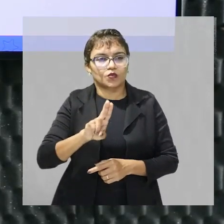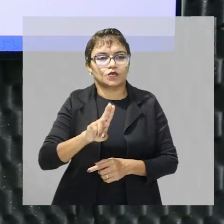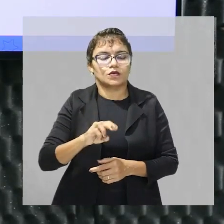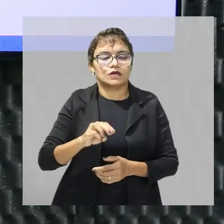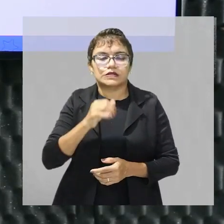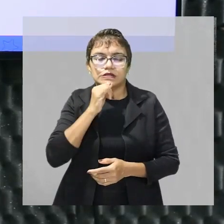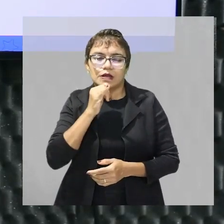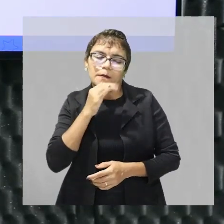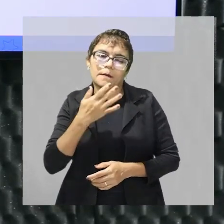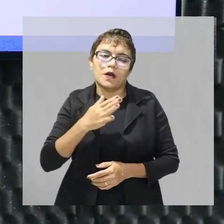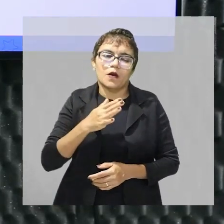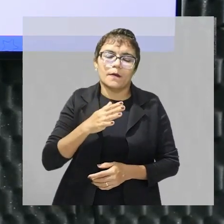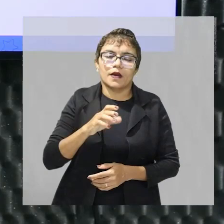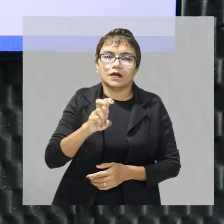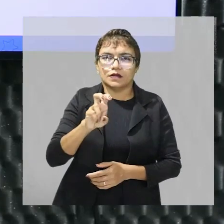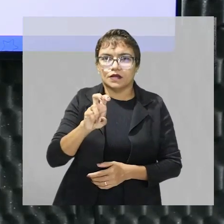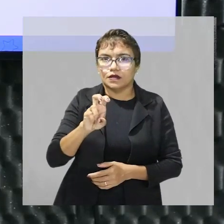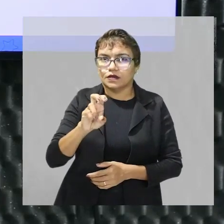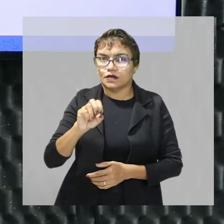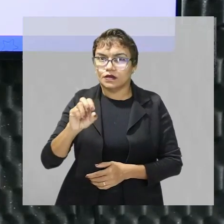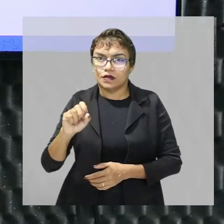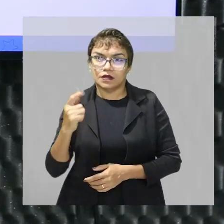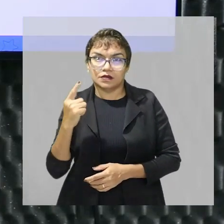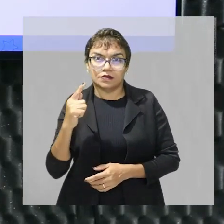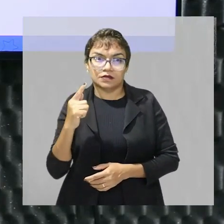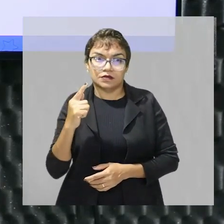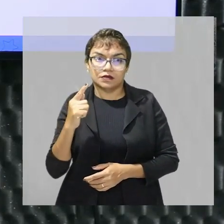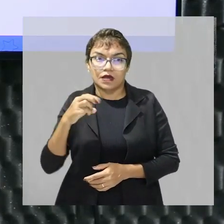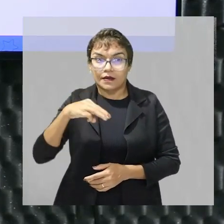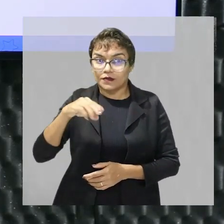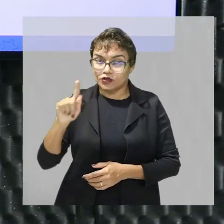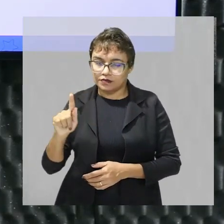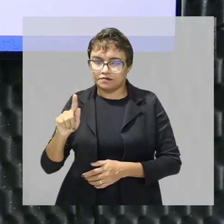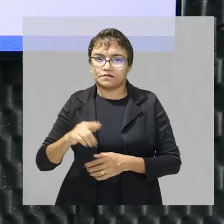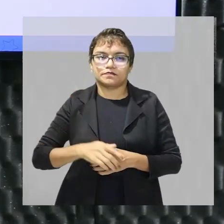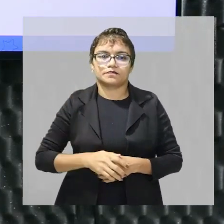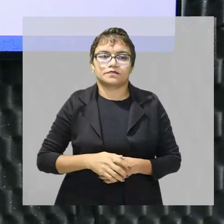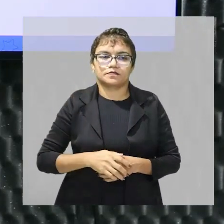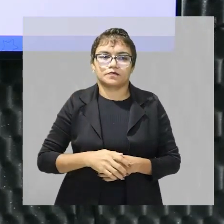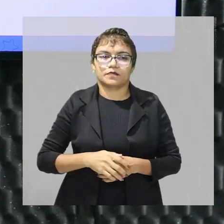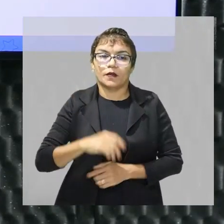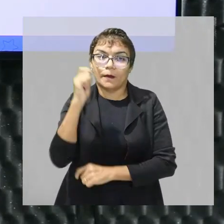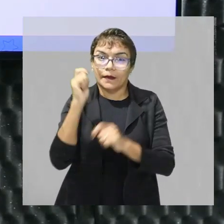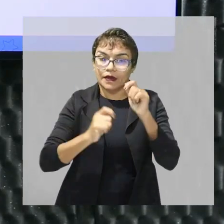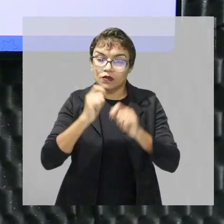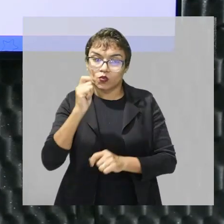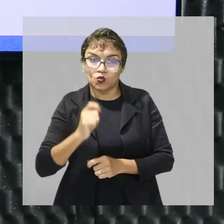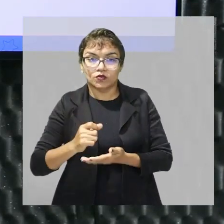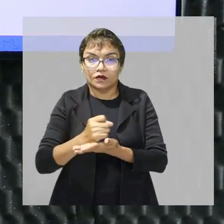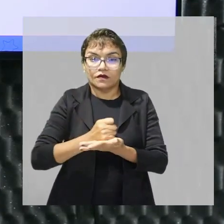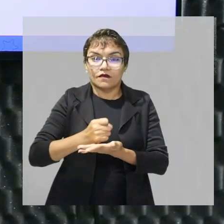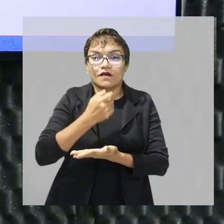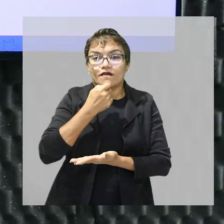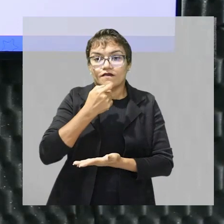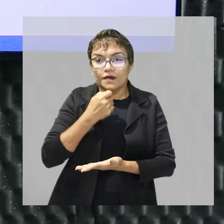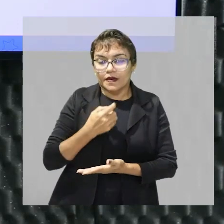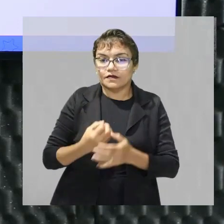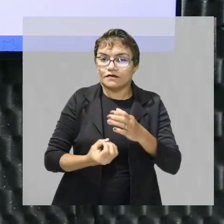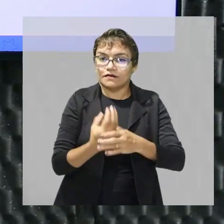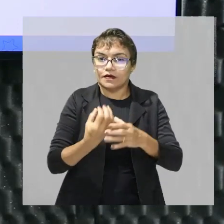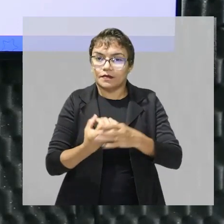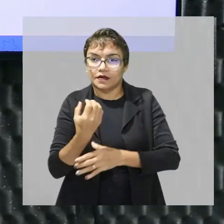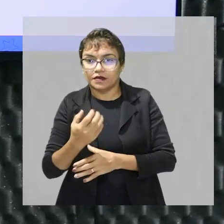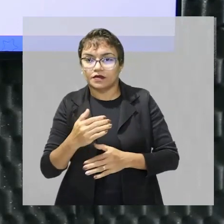500 miligramas dessa substância. Uma indústria farmacêutica pretende fabricar um lote de 900